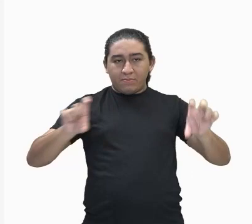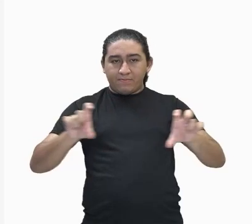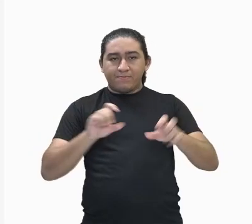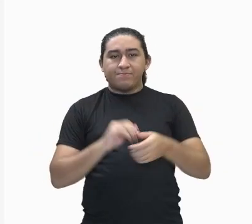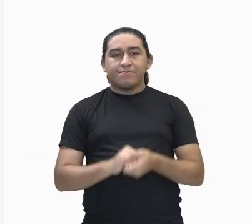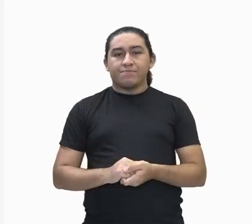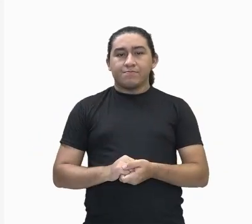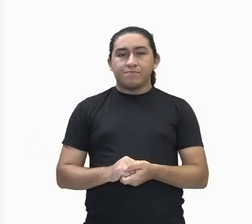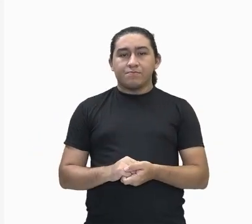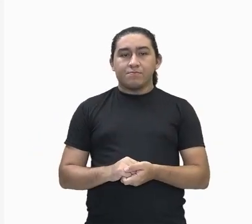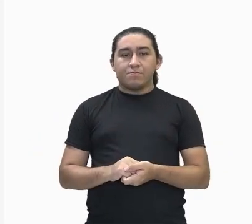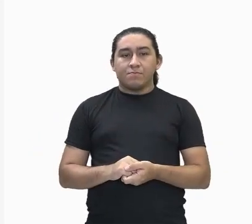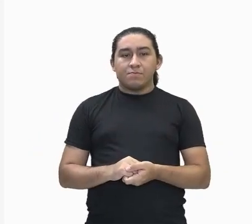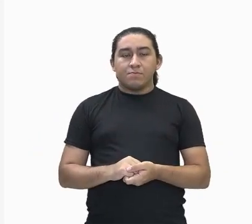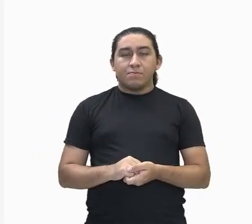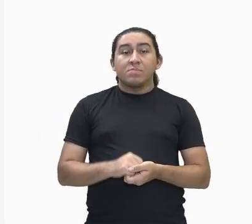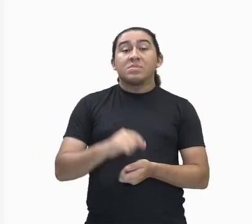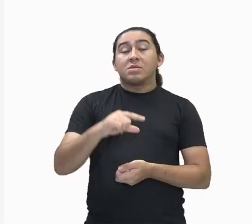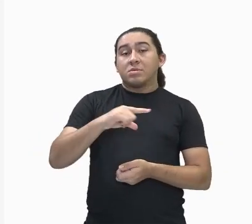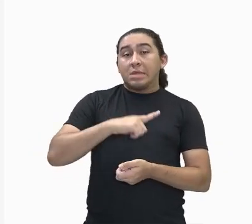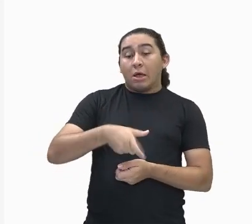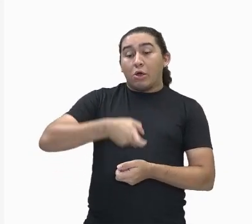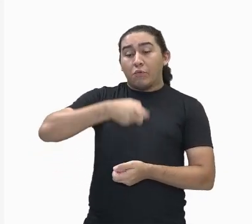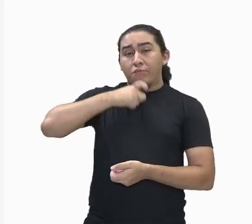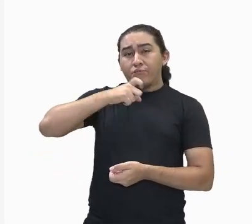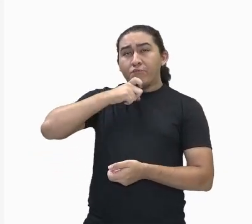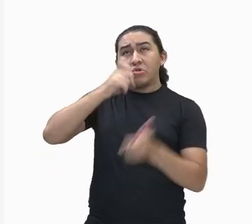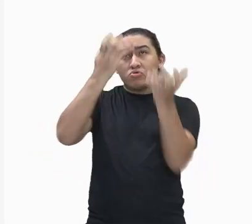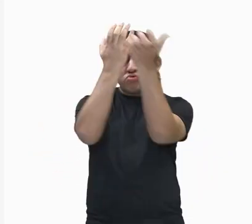etéreos turíbulos,